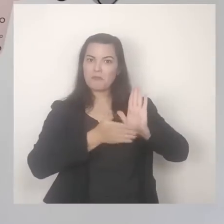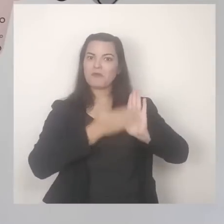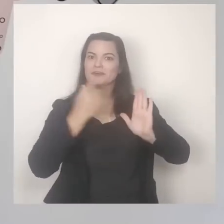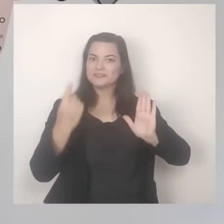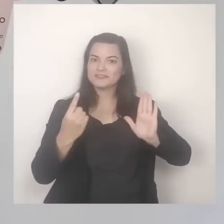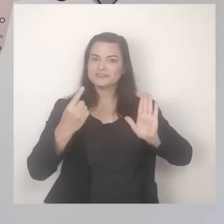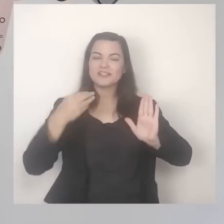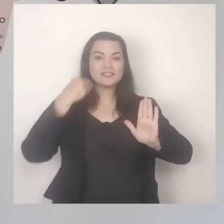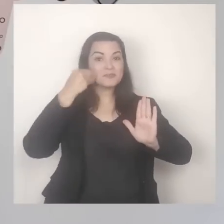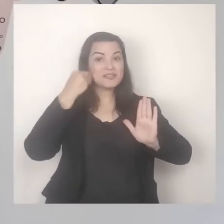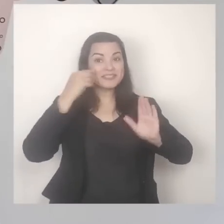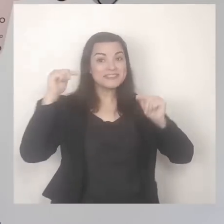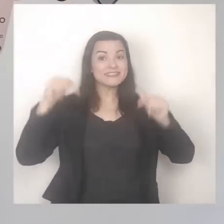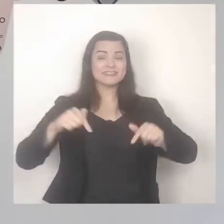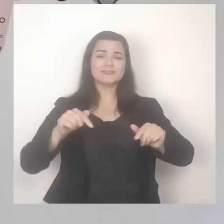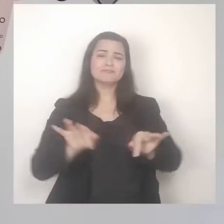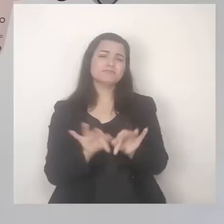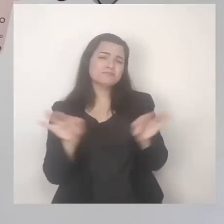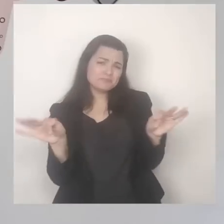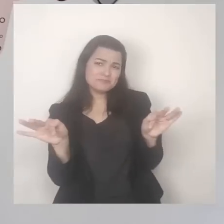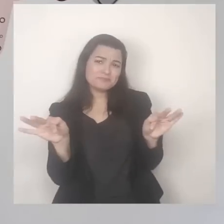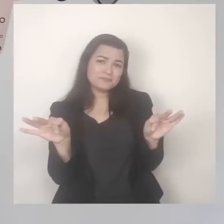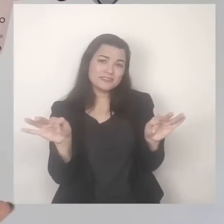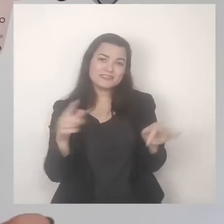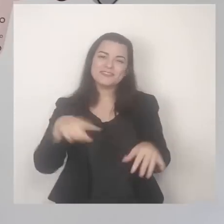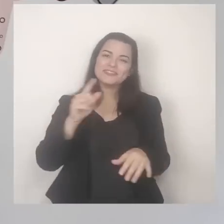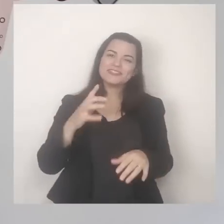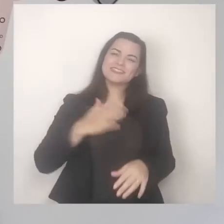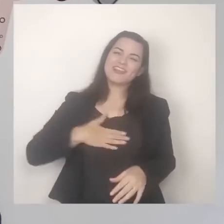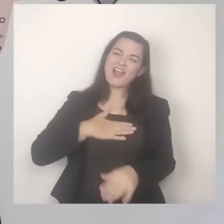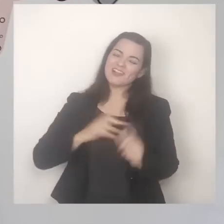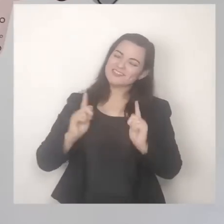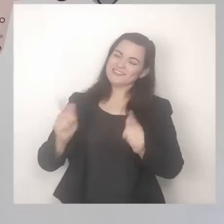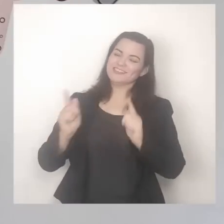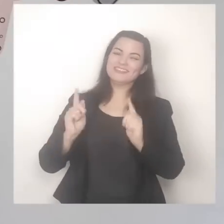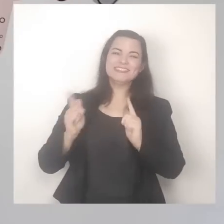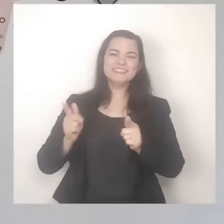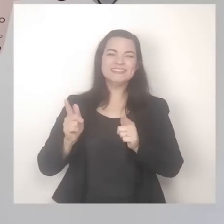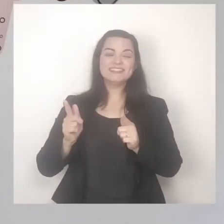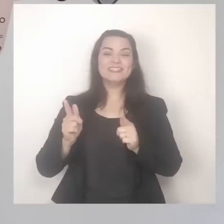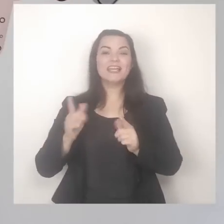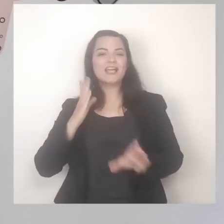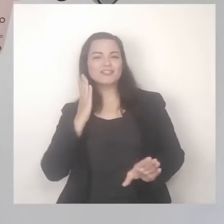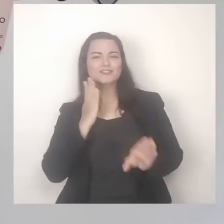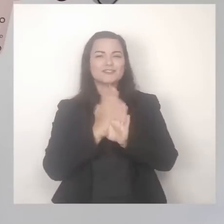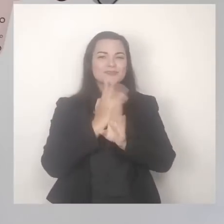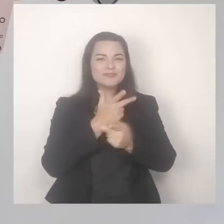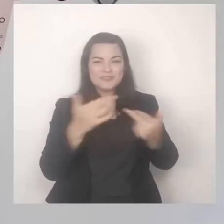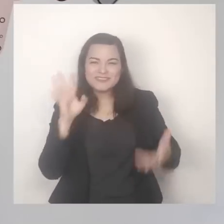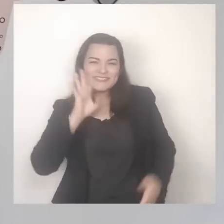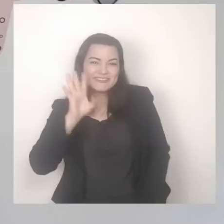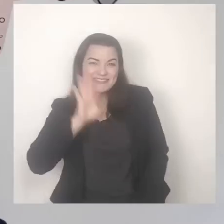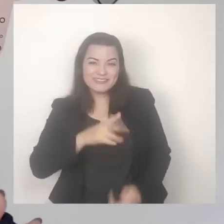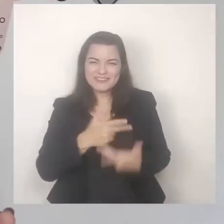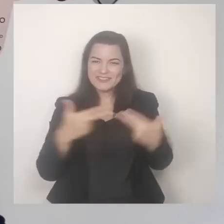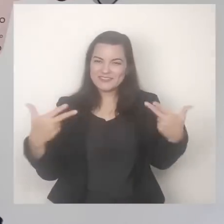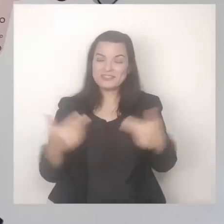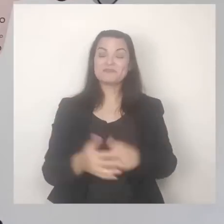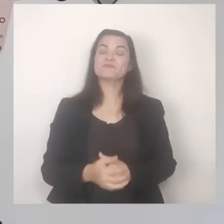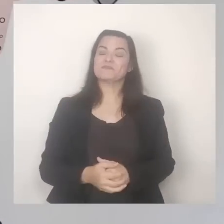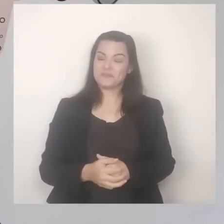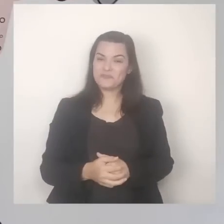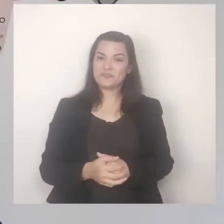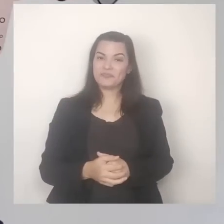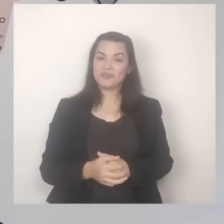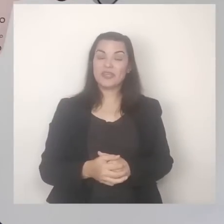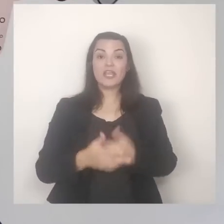de experiência aqui para vocês. Algo bem simples que vocês vão se divertir e descobrir muitas coisas legais. A